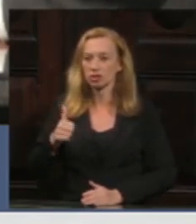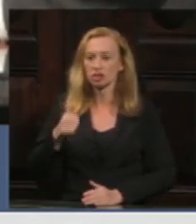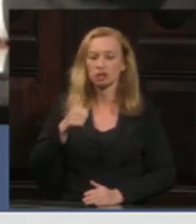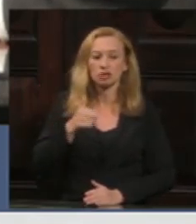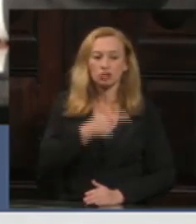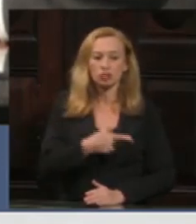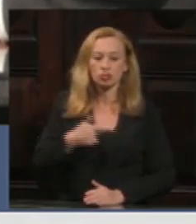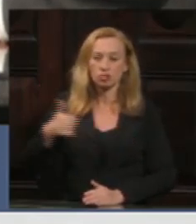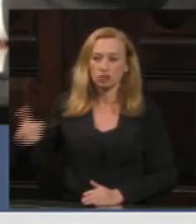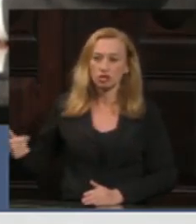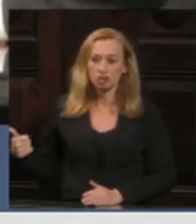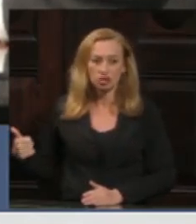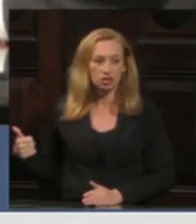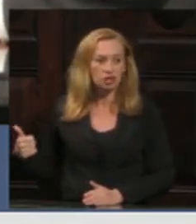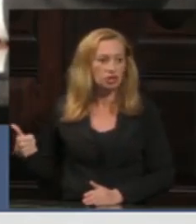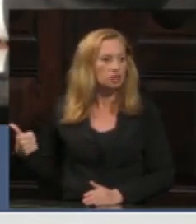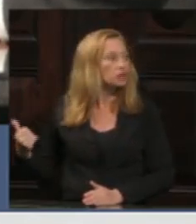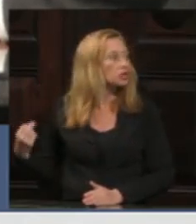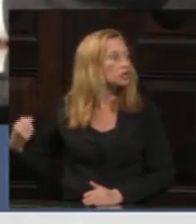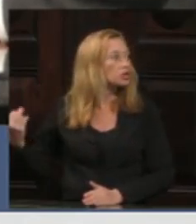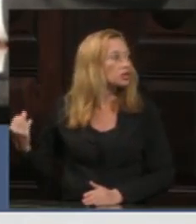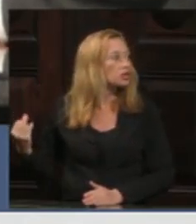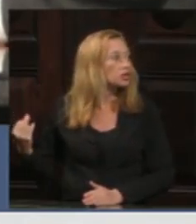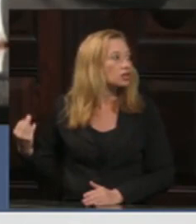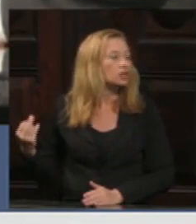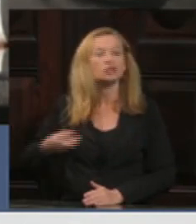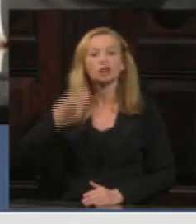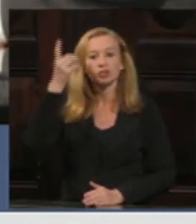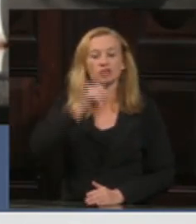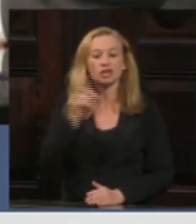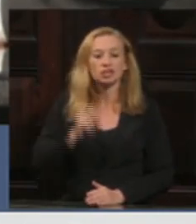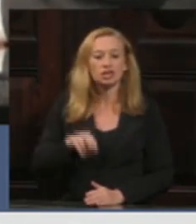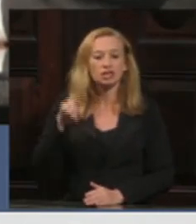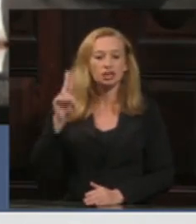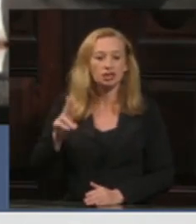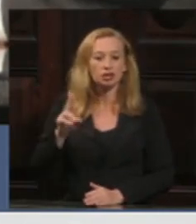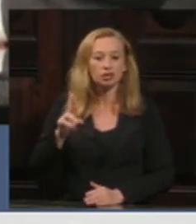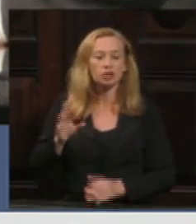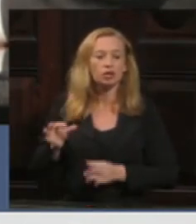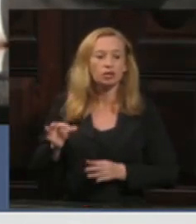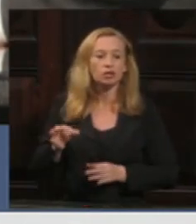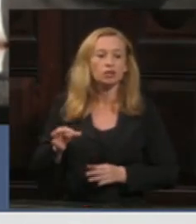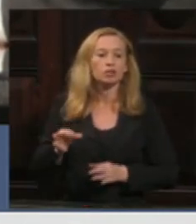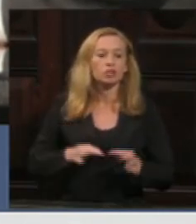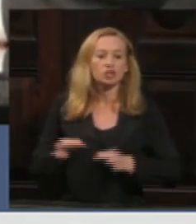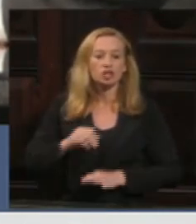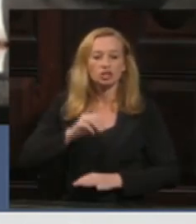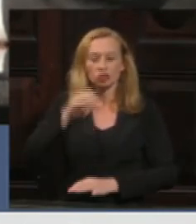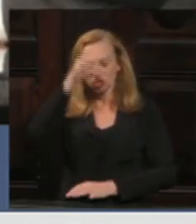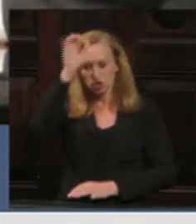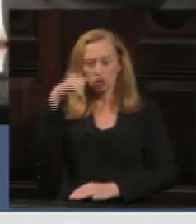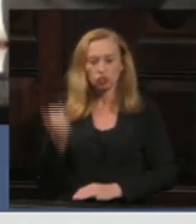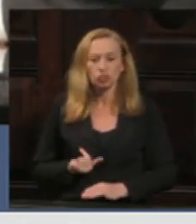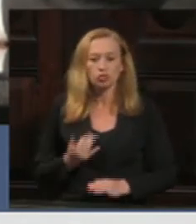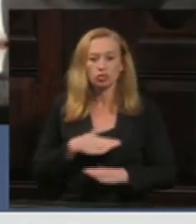2016, pedido da deputada Zeidan, projeto da tia Ju. Senhores que aprovam, eles estão aprovados.